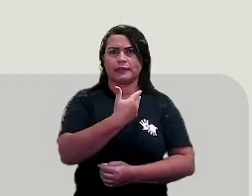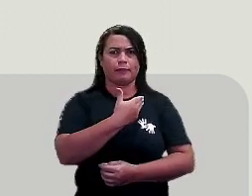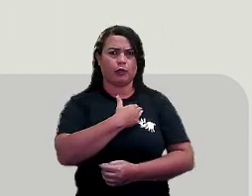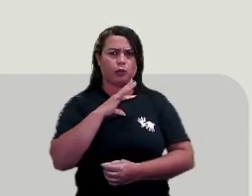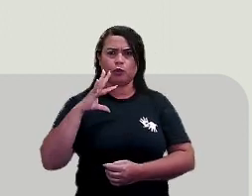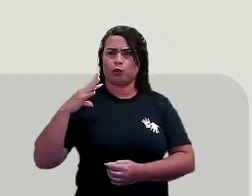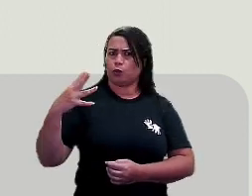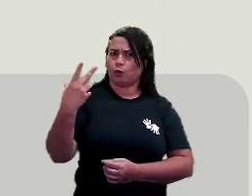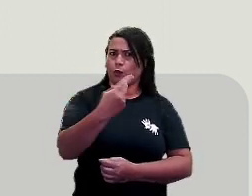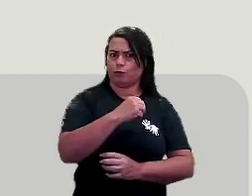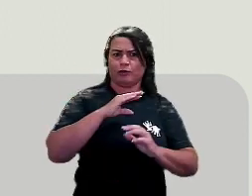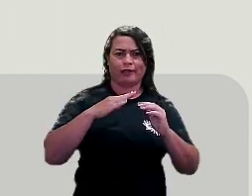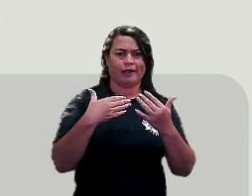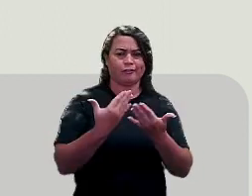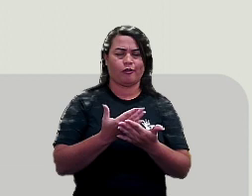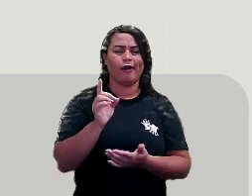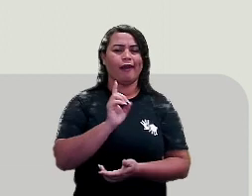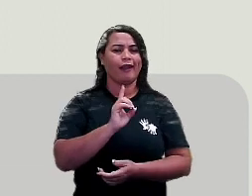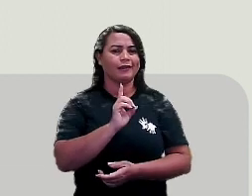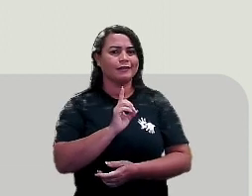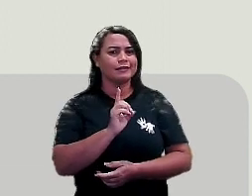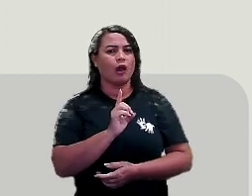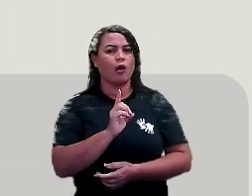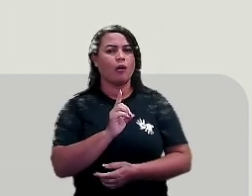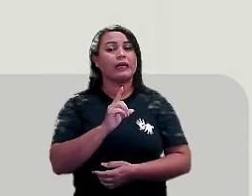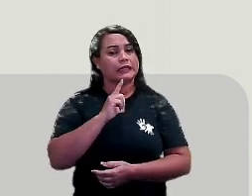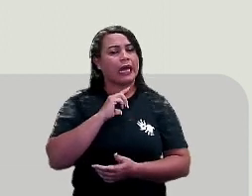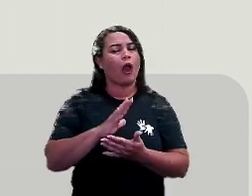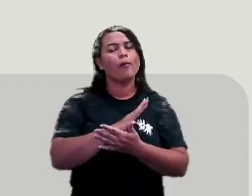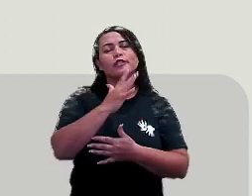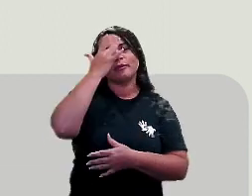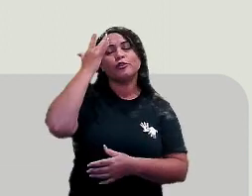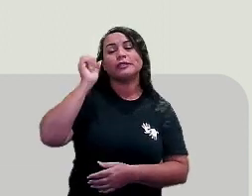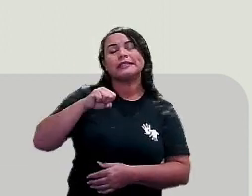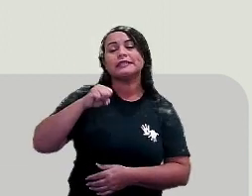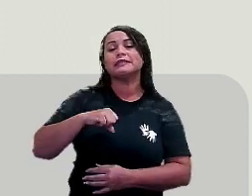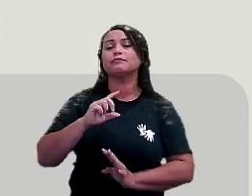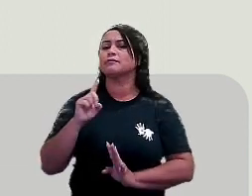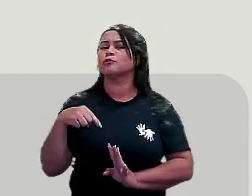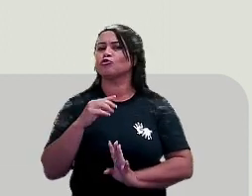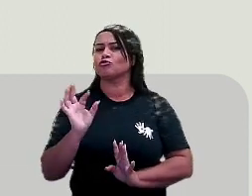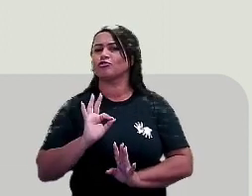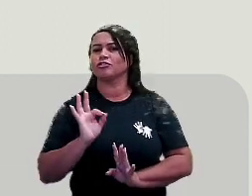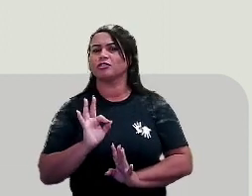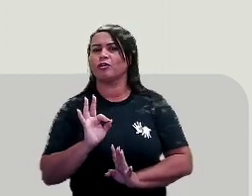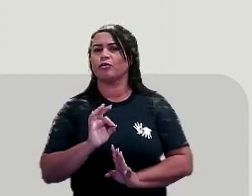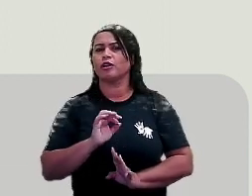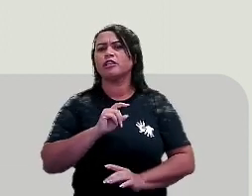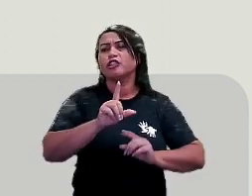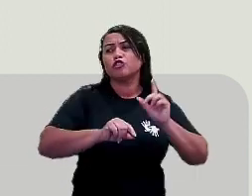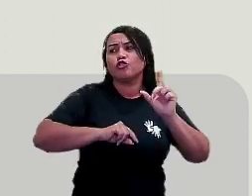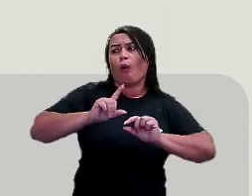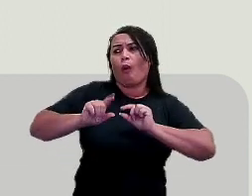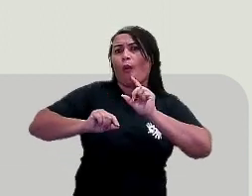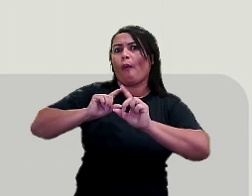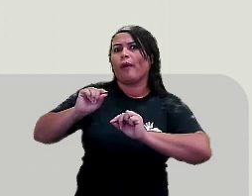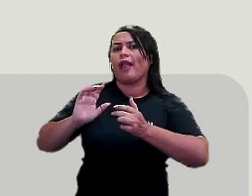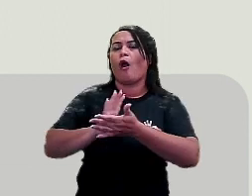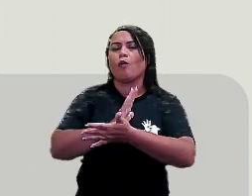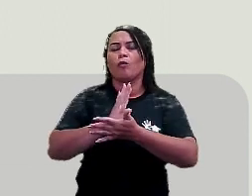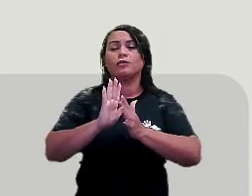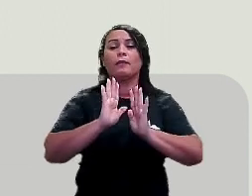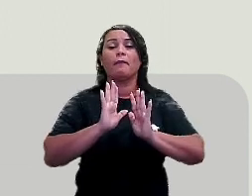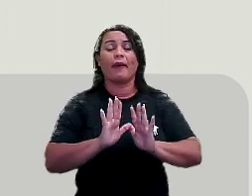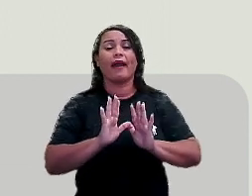escola? Geralmente não somos, né? Mas tem que as pessoas que são, mas calma. Geralmente não somos amigos de todo mundo que está ali na escola.